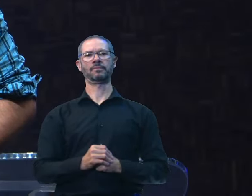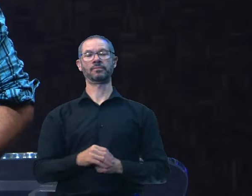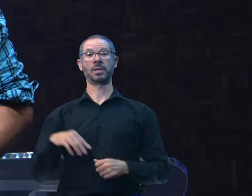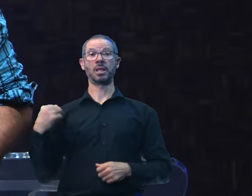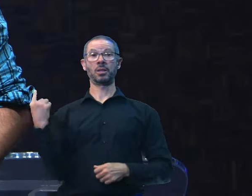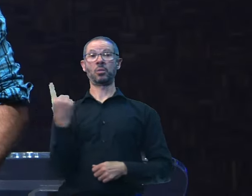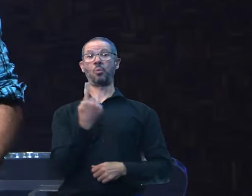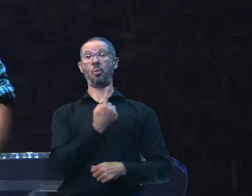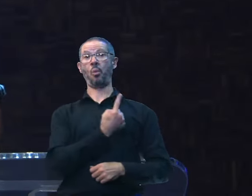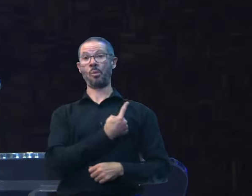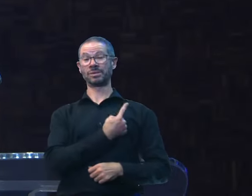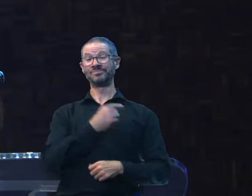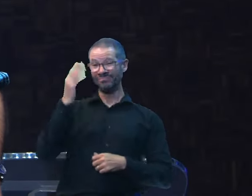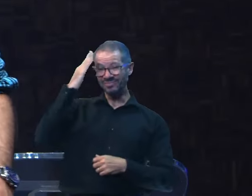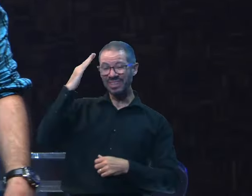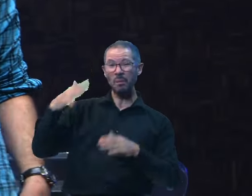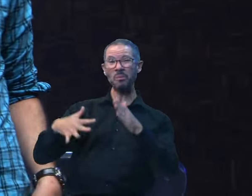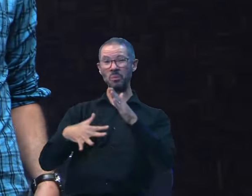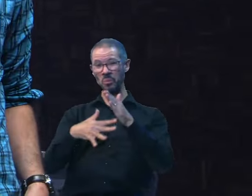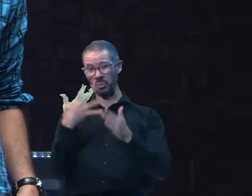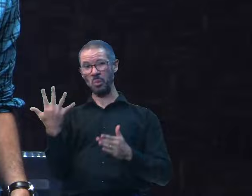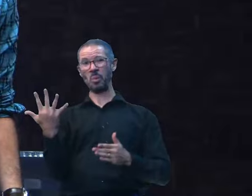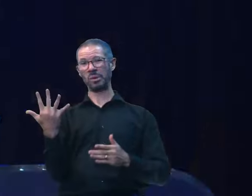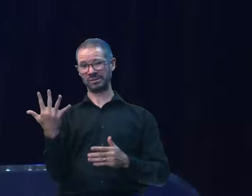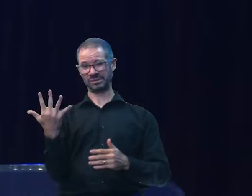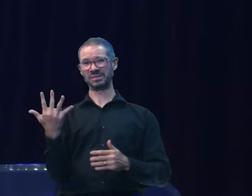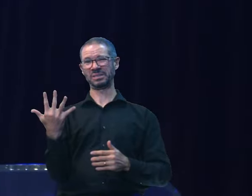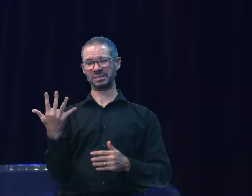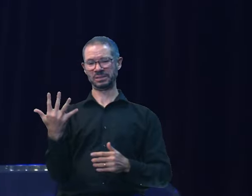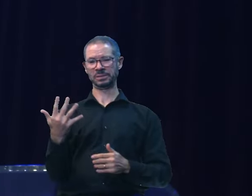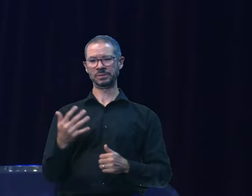Nós fazemos isso. E sabe, muitas vezes,